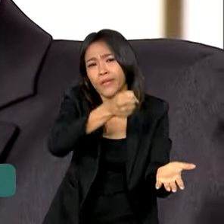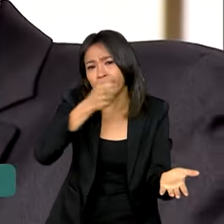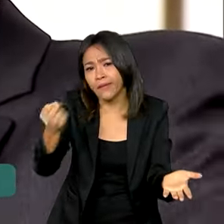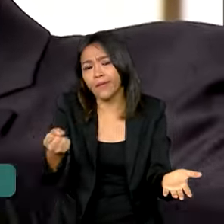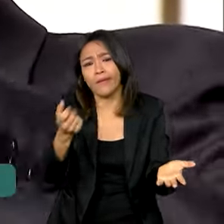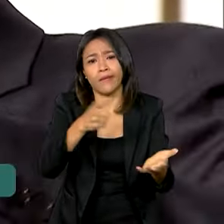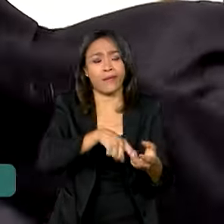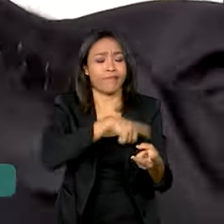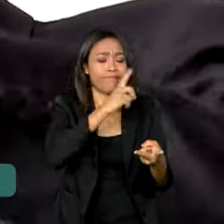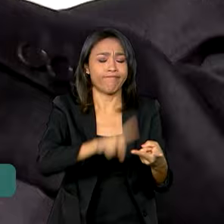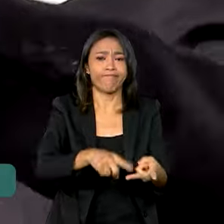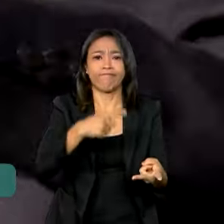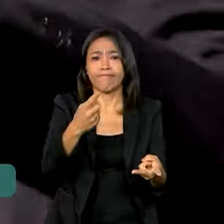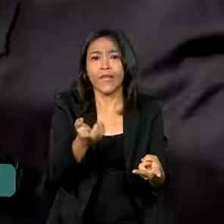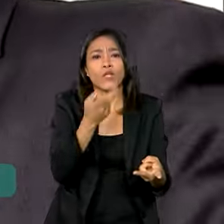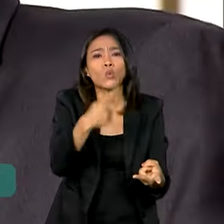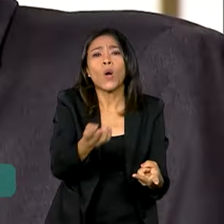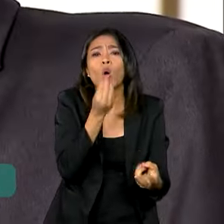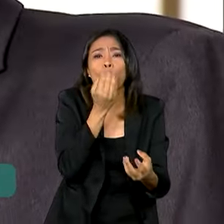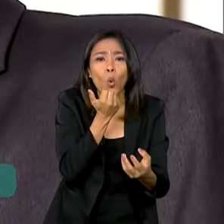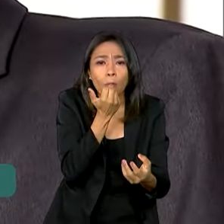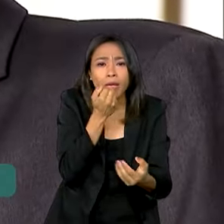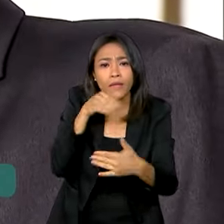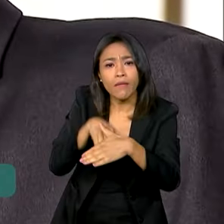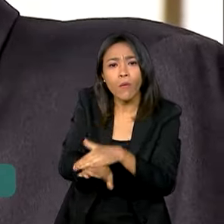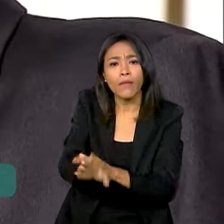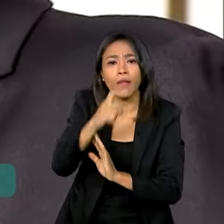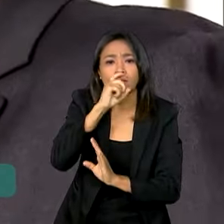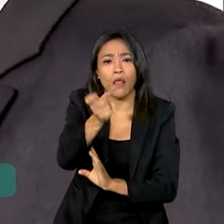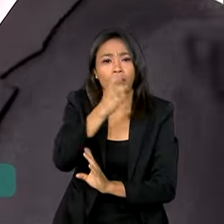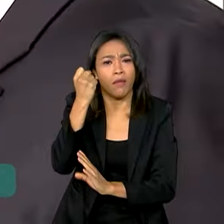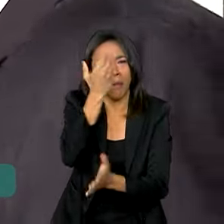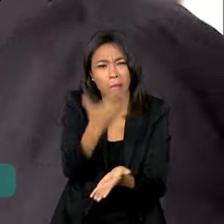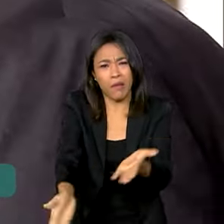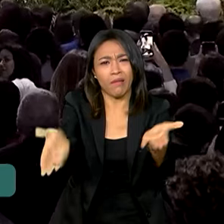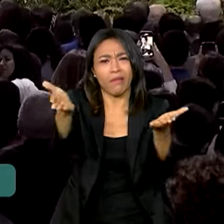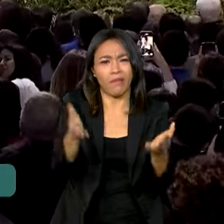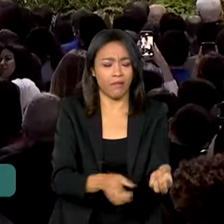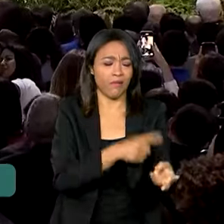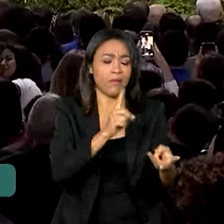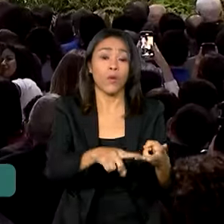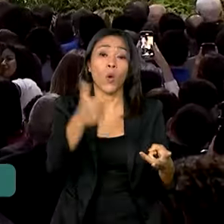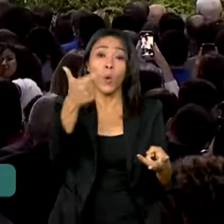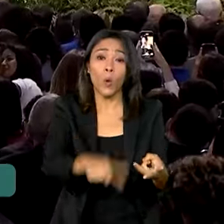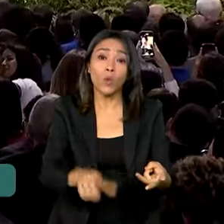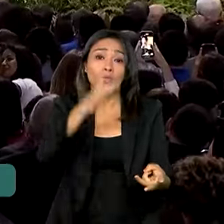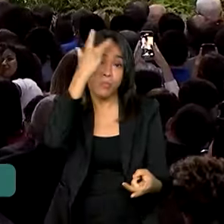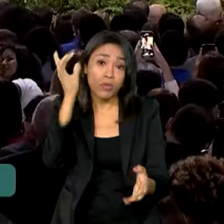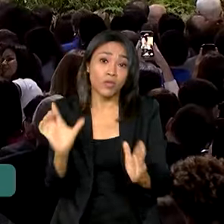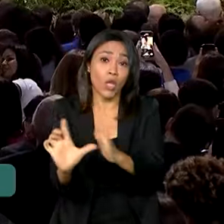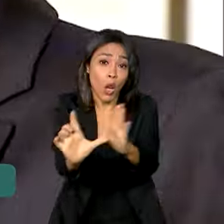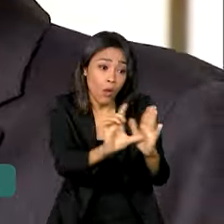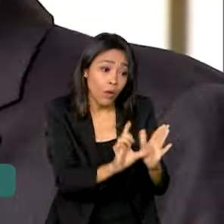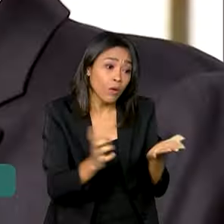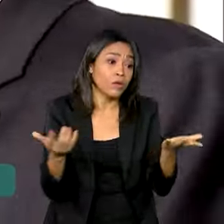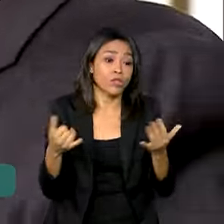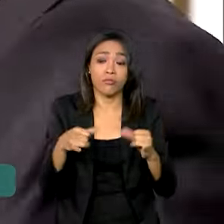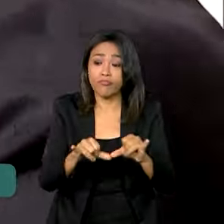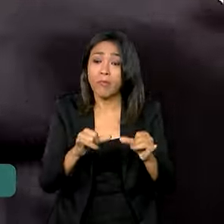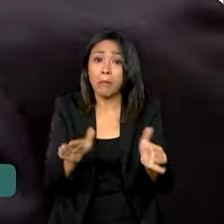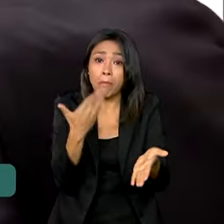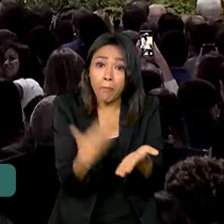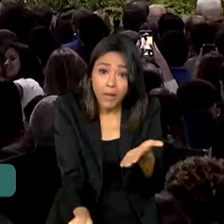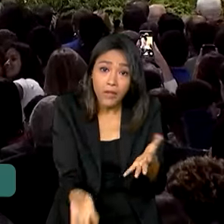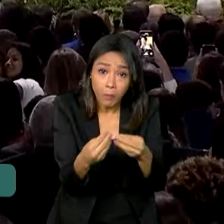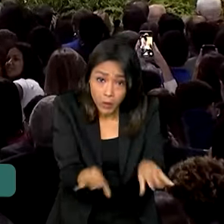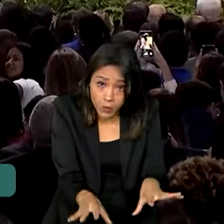pessoas que perderam inclusive a sua comida que estava na geladeira, as pessoas que perderam o pequeno comerciante que perdeu alguma coisa, nós